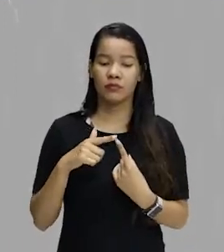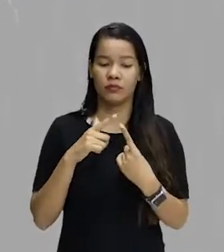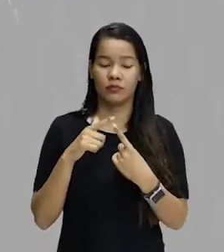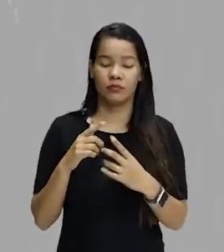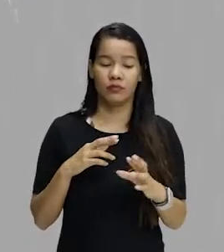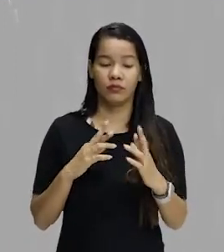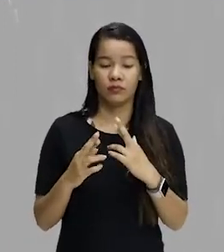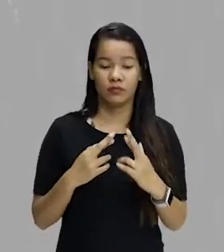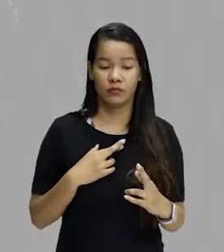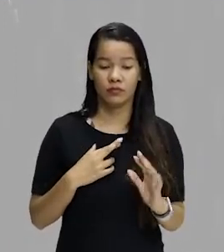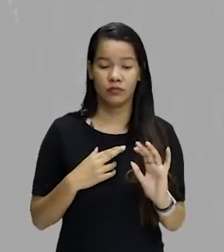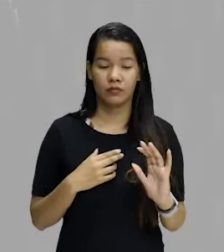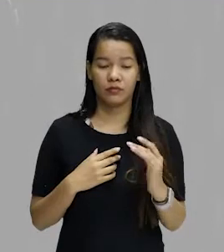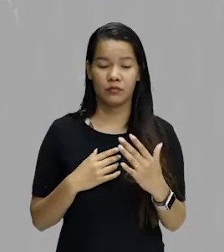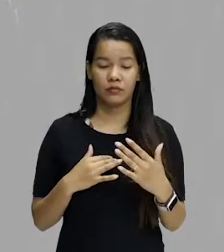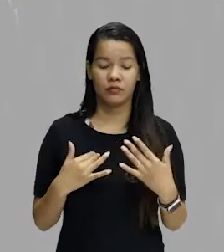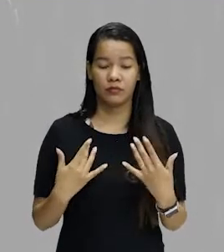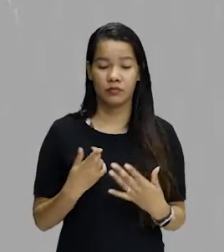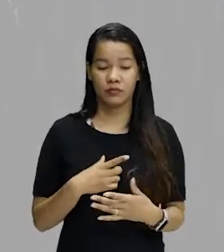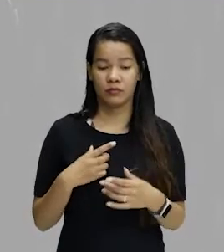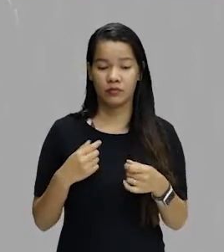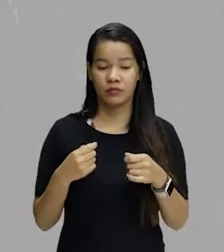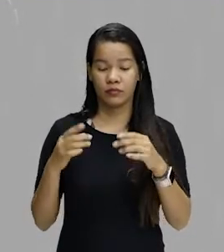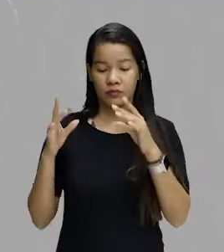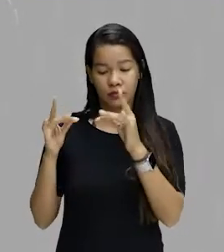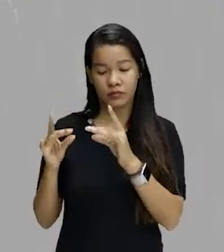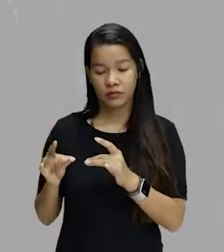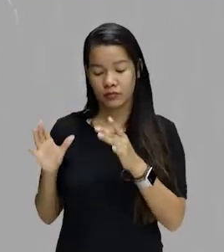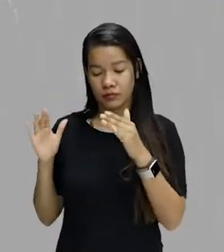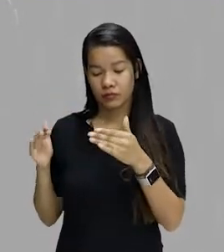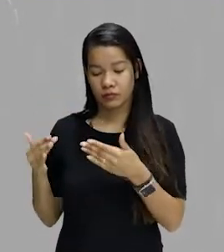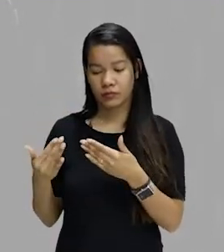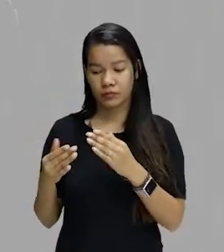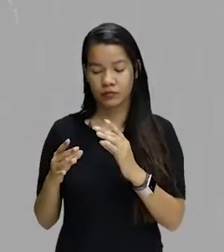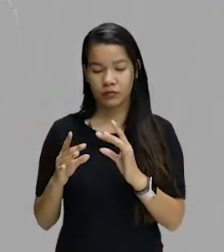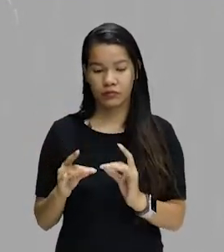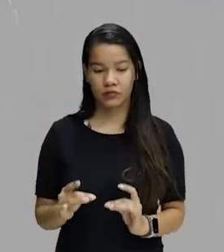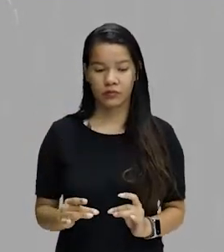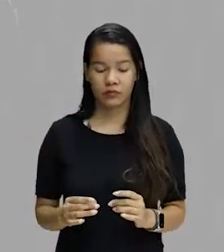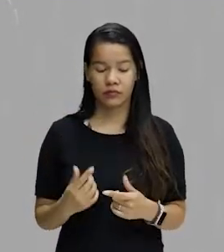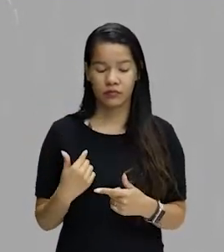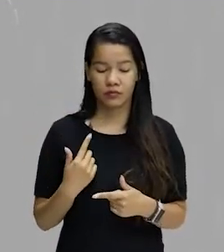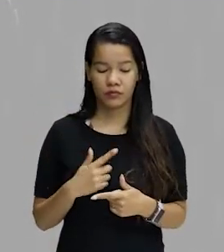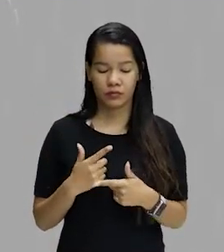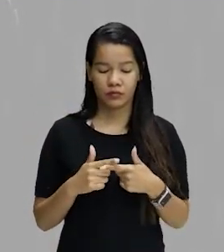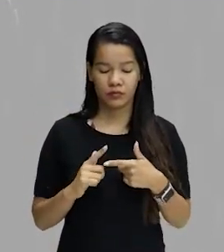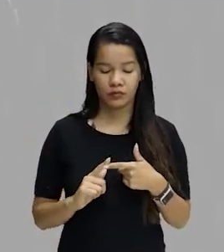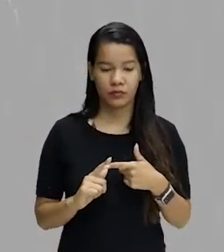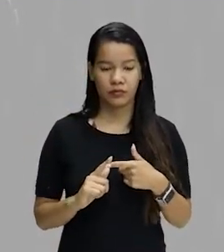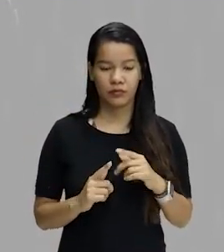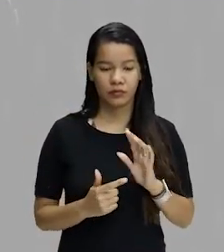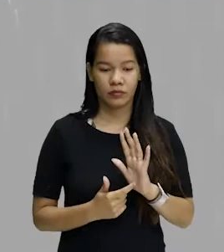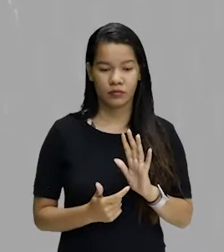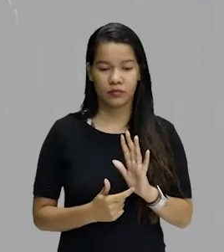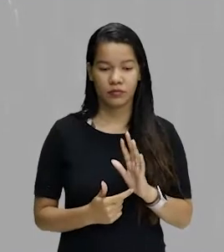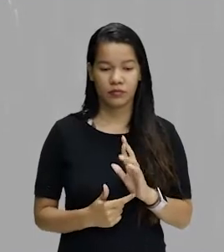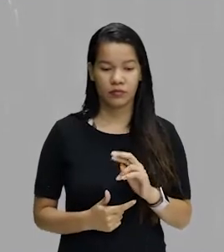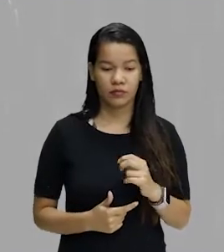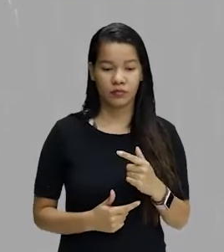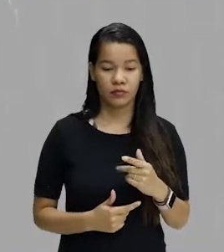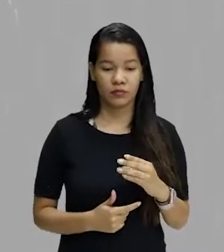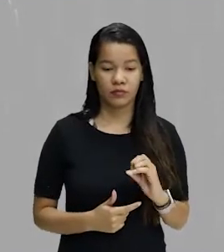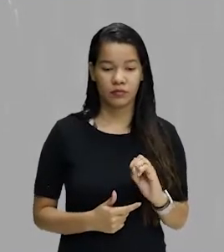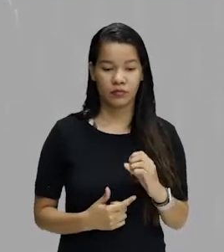precisa agora focar nos detalhes para a gente poder separar e identificar as reações. Vamos